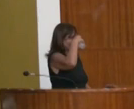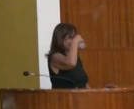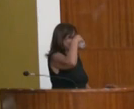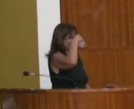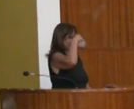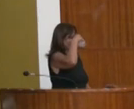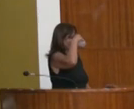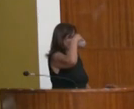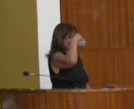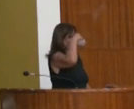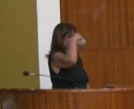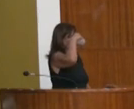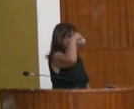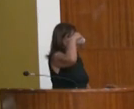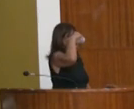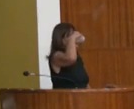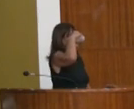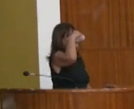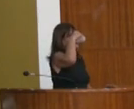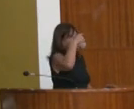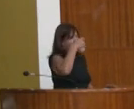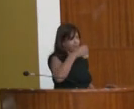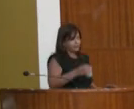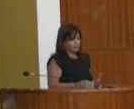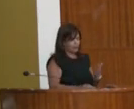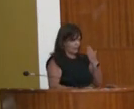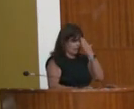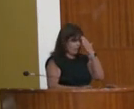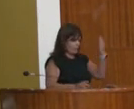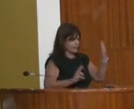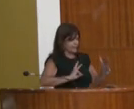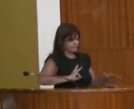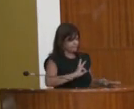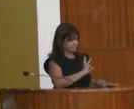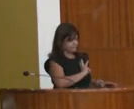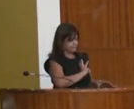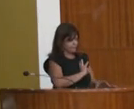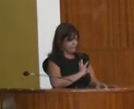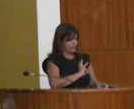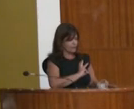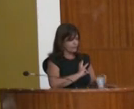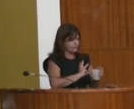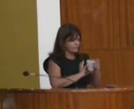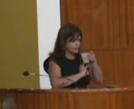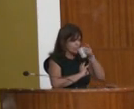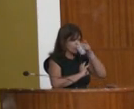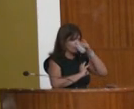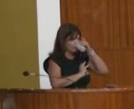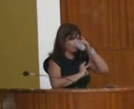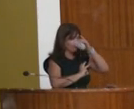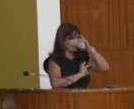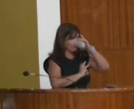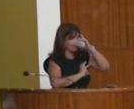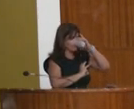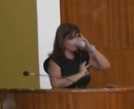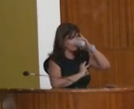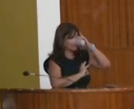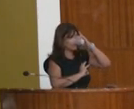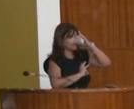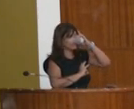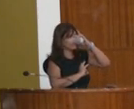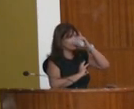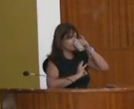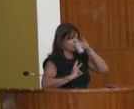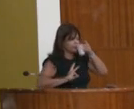Gente, obrigado, pastor Osso, pela resposta. Eu queria aqui agradecer todos os palestrantes,